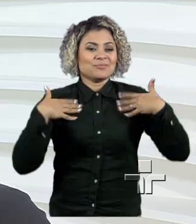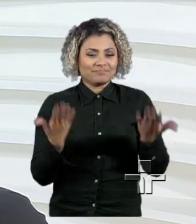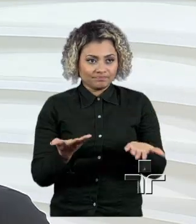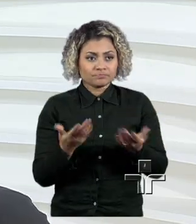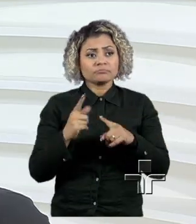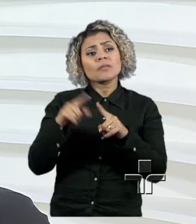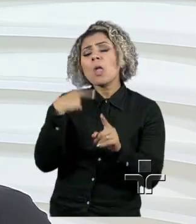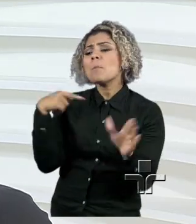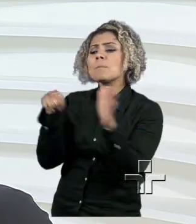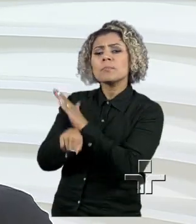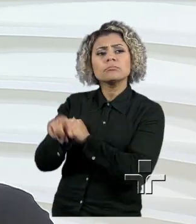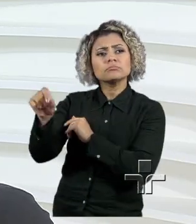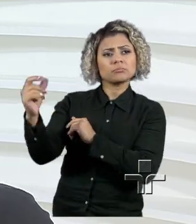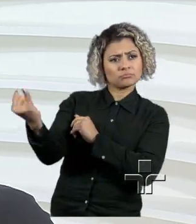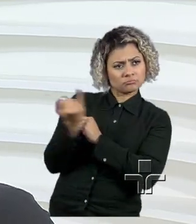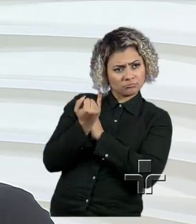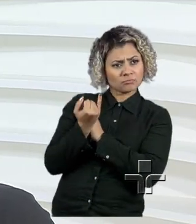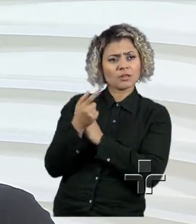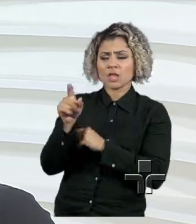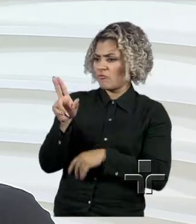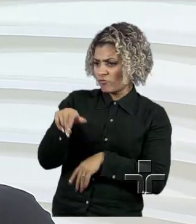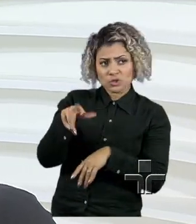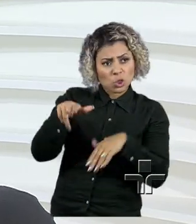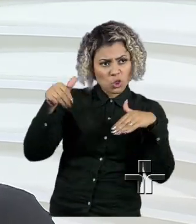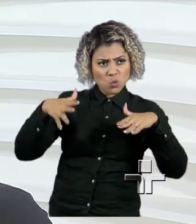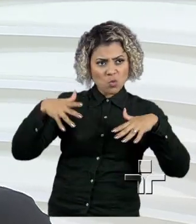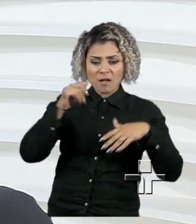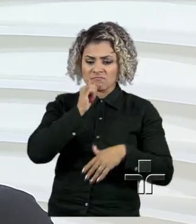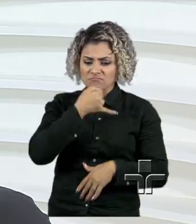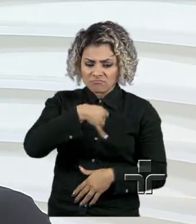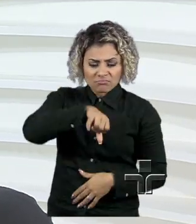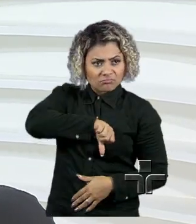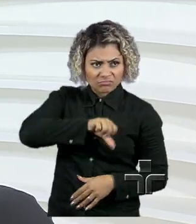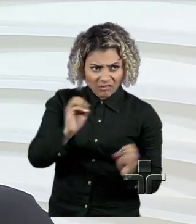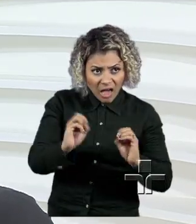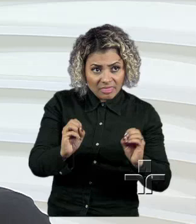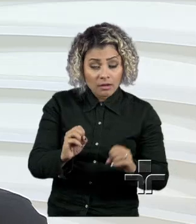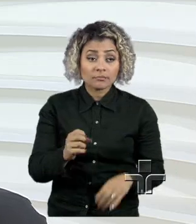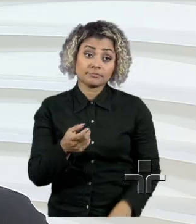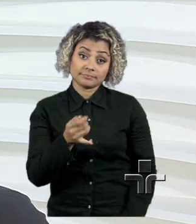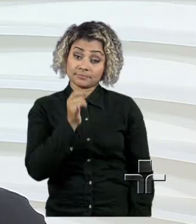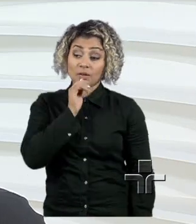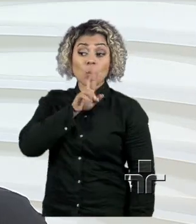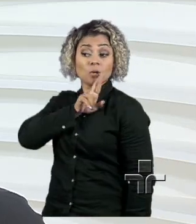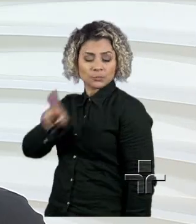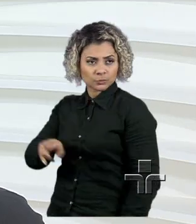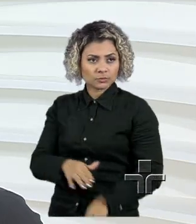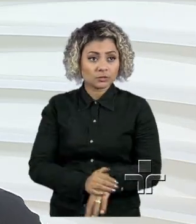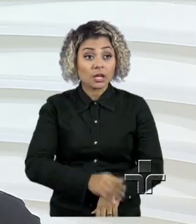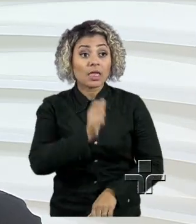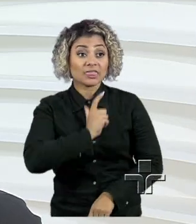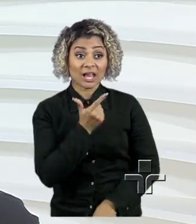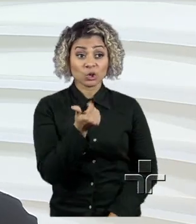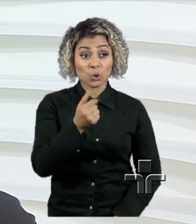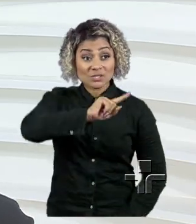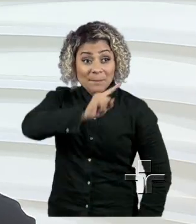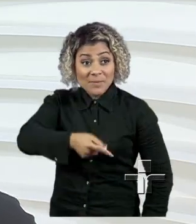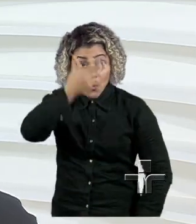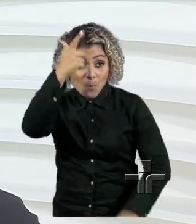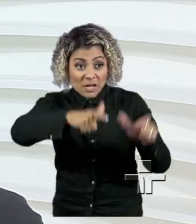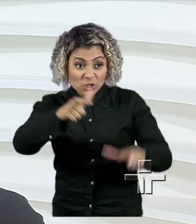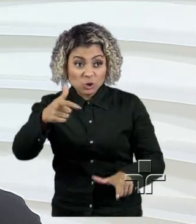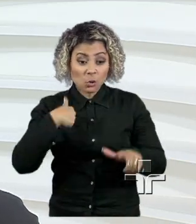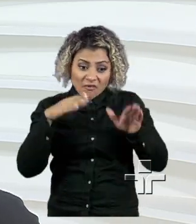nunca desanima? Não tem um dia que você acorda desanimado? Eu falei: Rô, quem toca um negócio que tem 12.000 pessoas que todos os dias